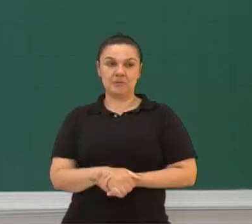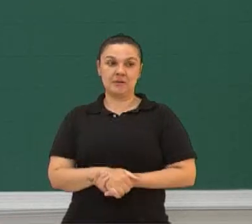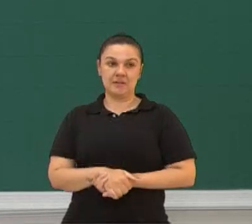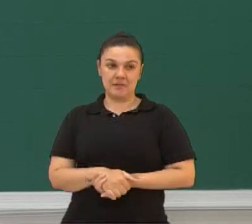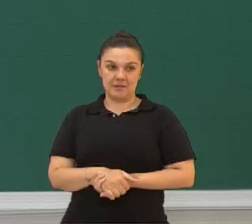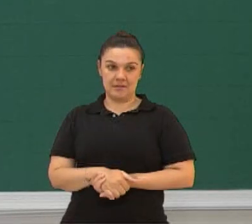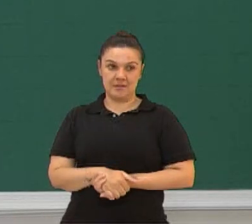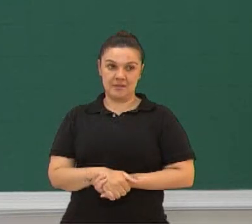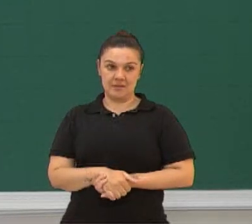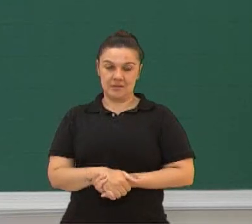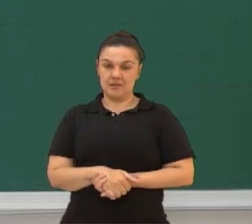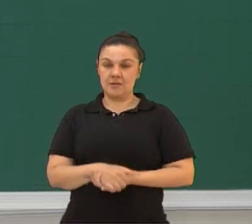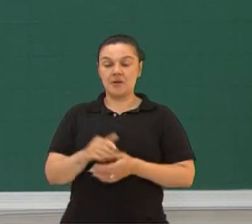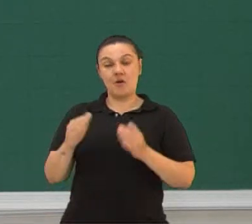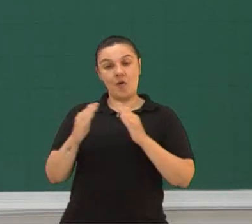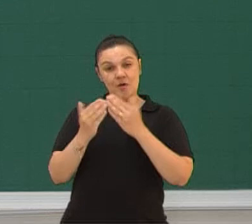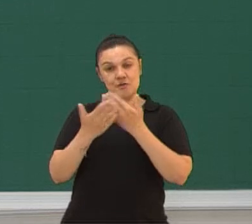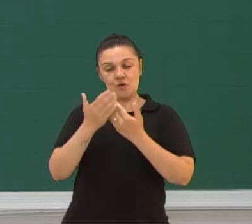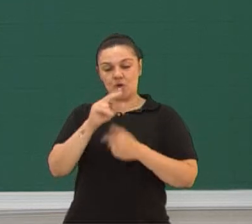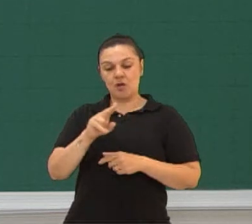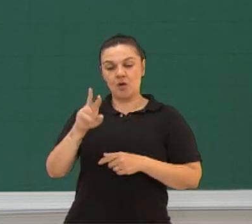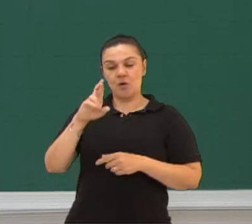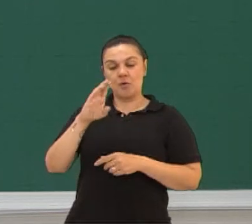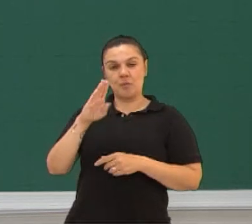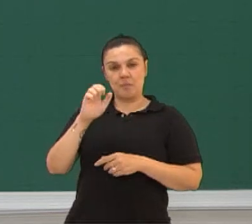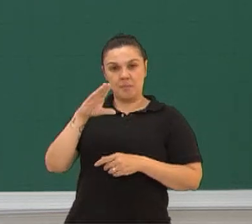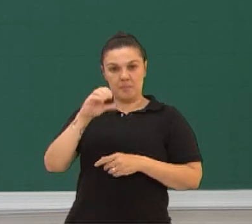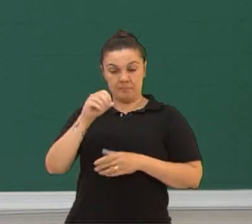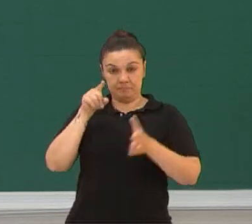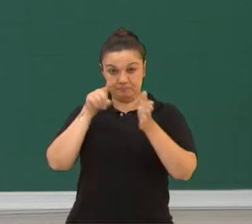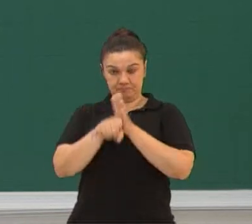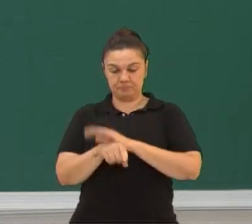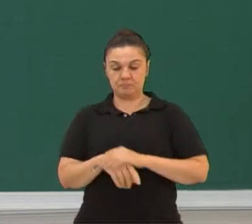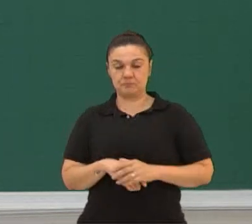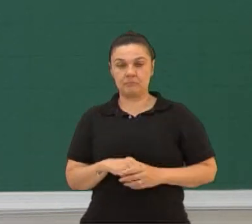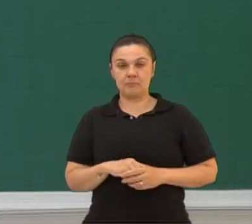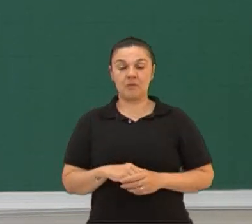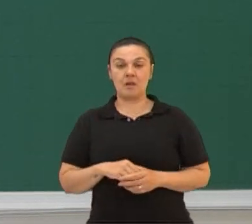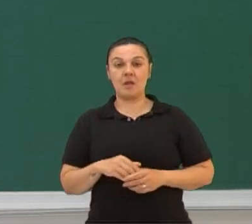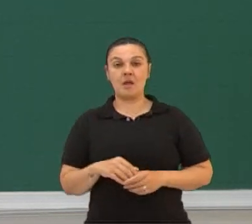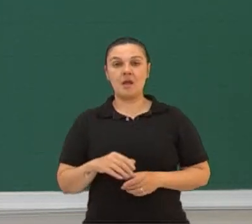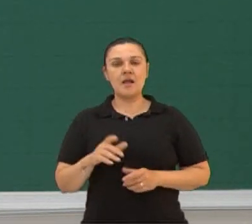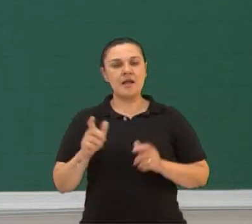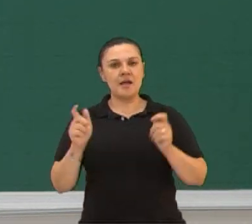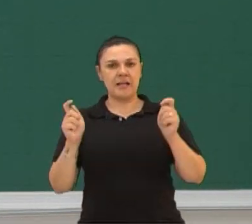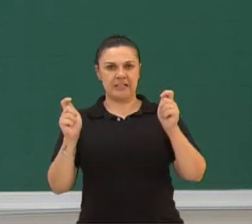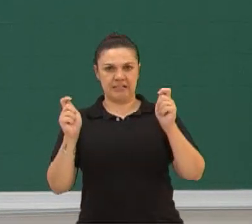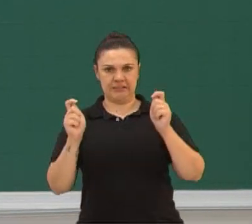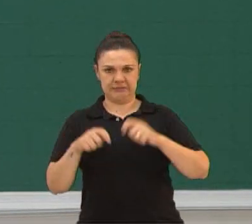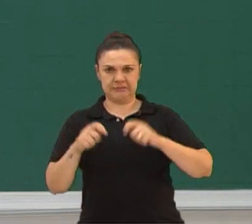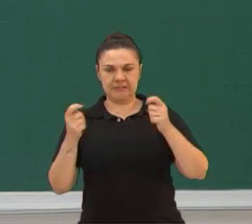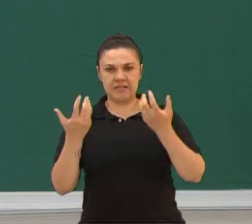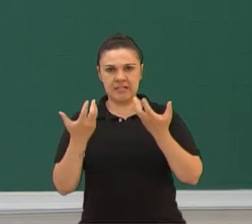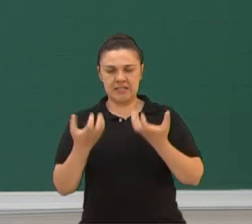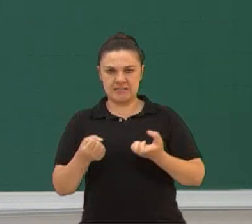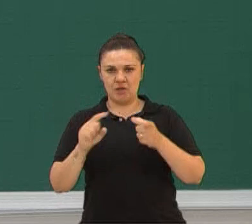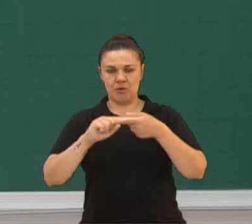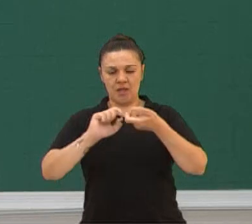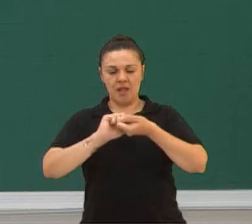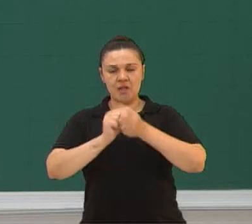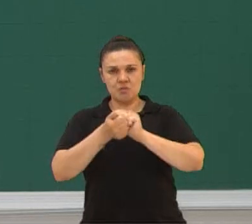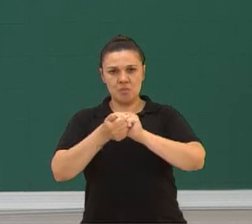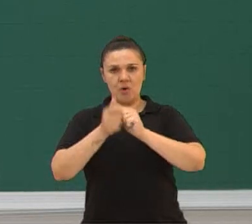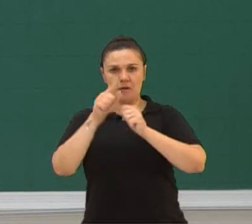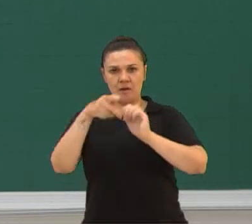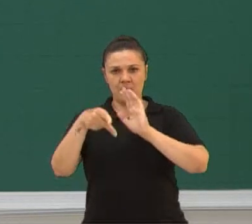Urbano Peroni, de Floraí. Ele faz uma pergunta, professor, que é assim: pode-se dizer que o esporte está